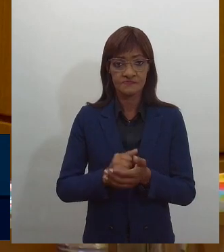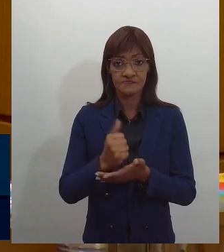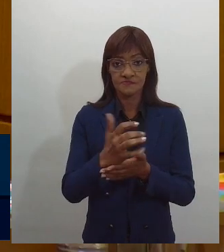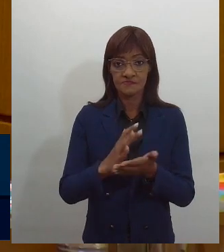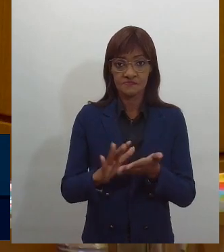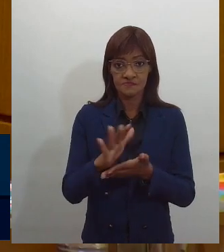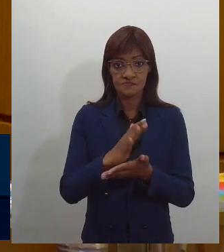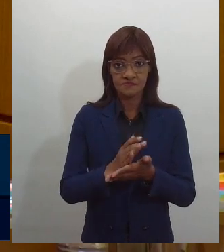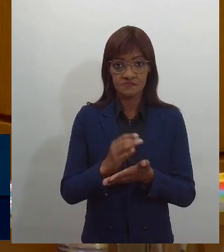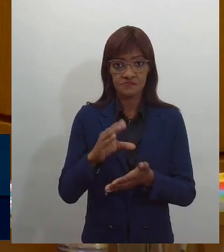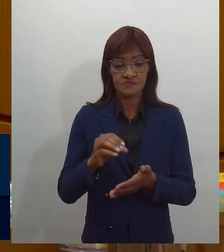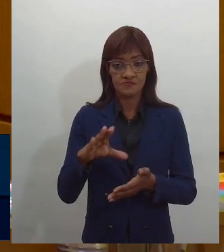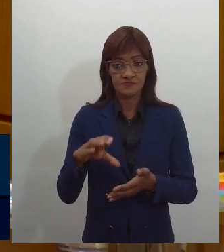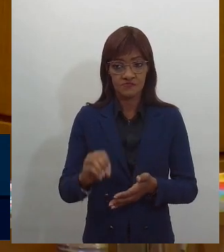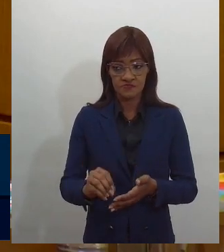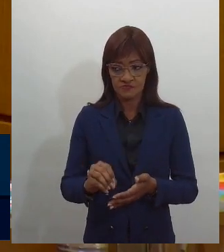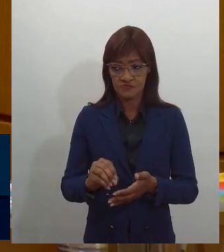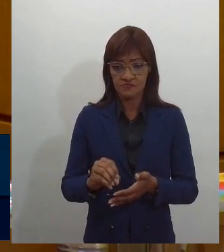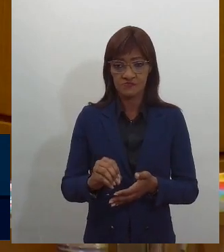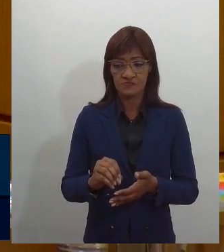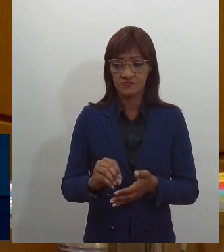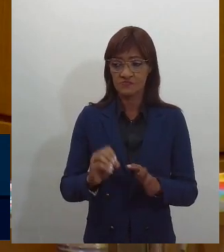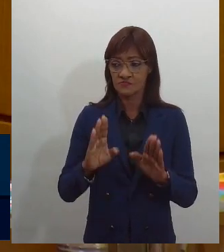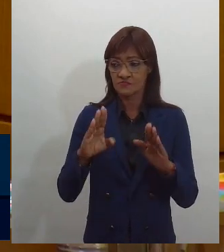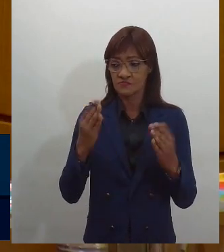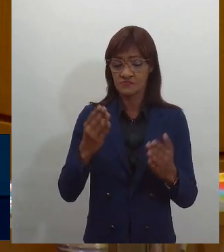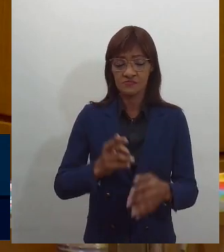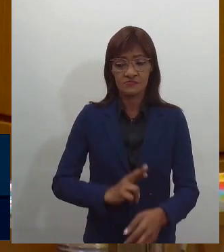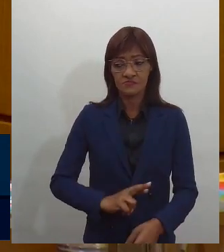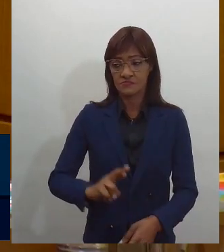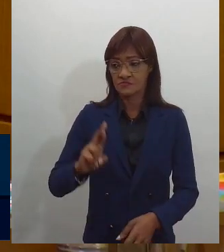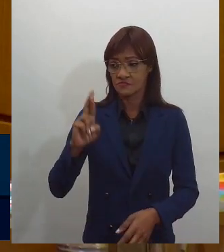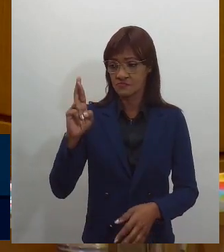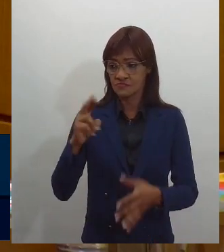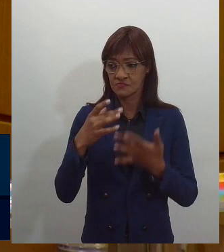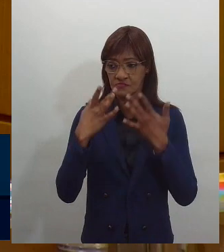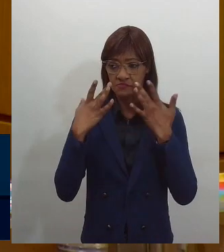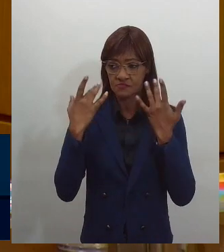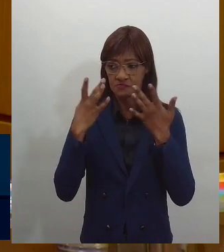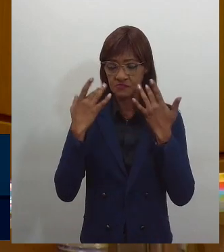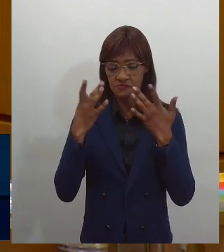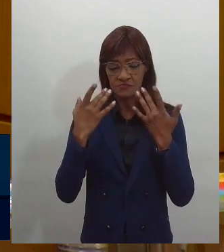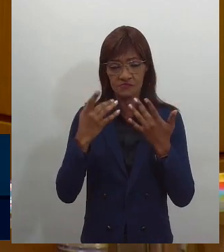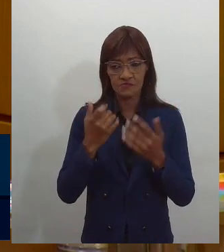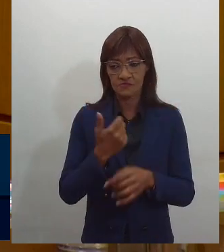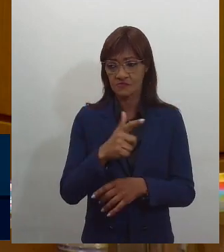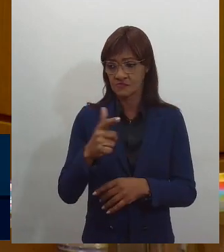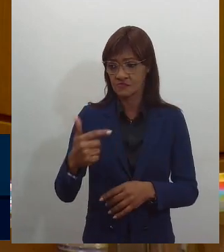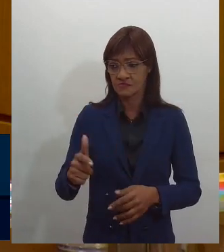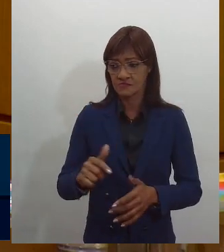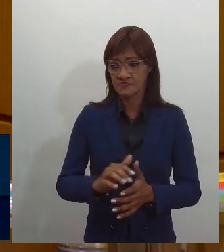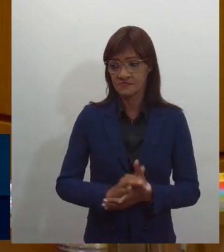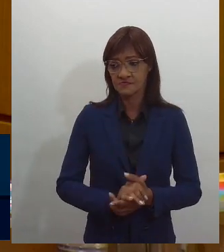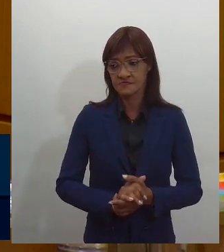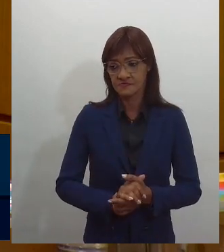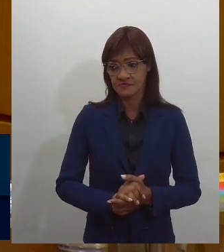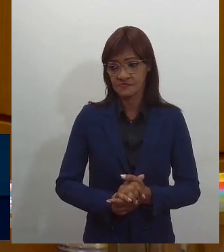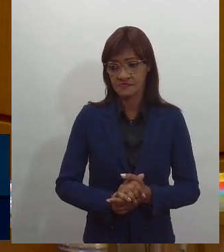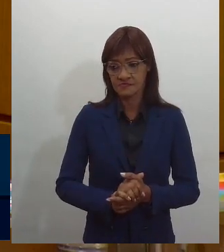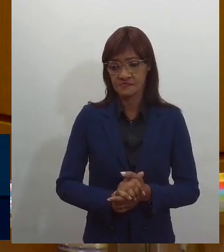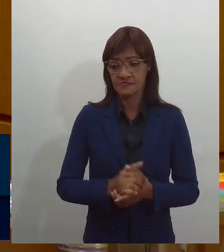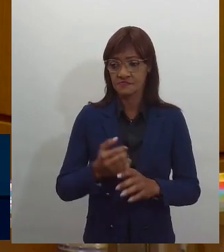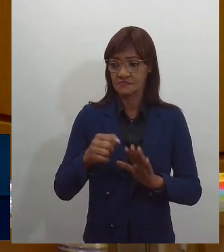festejos religiosos, teatrais e vários outros. Esse programa